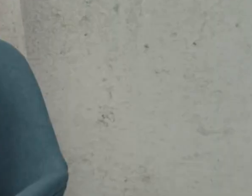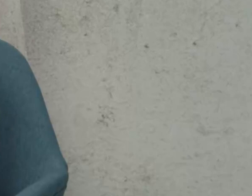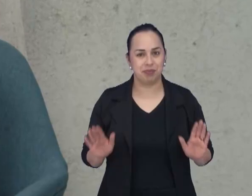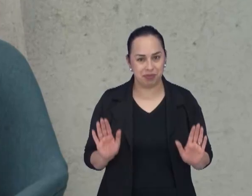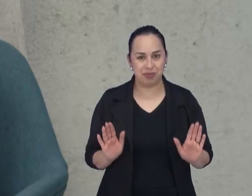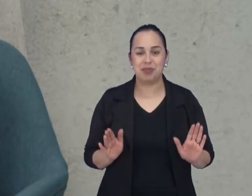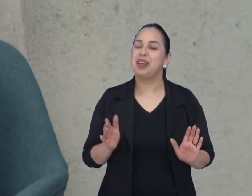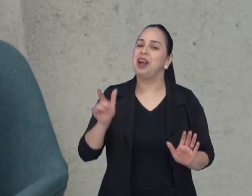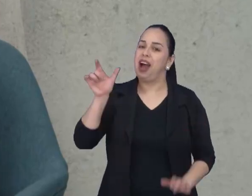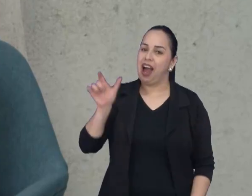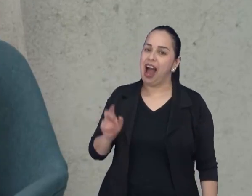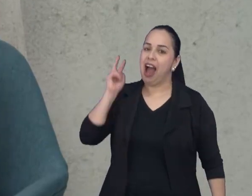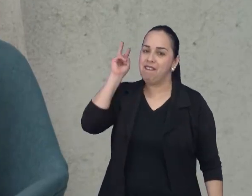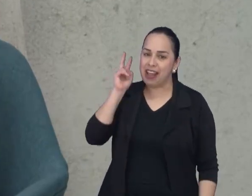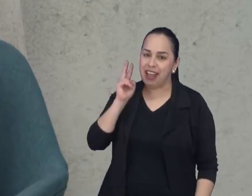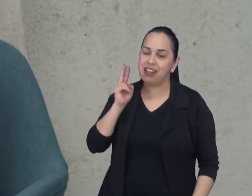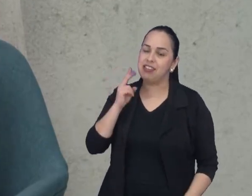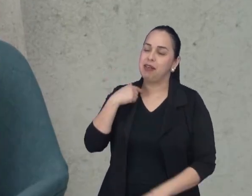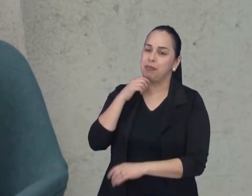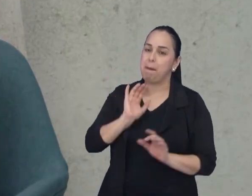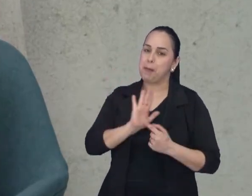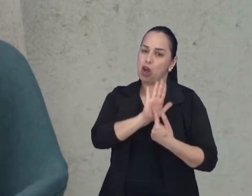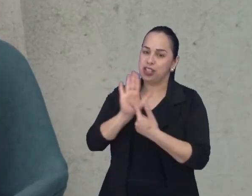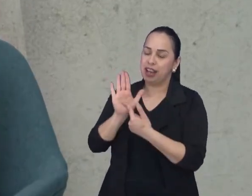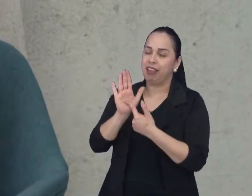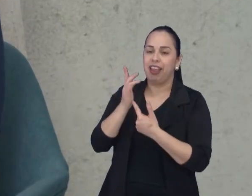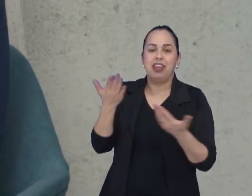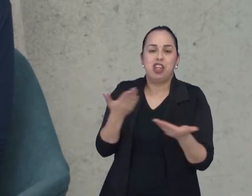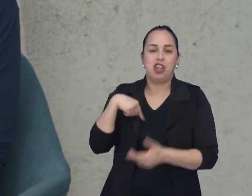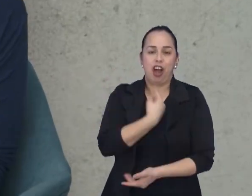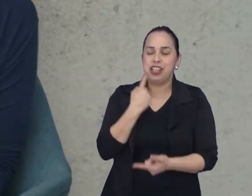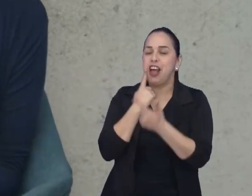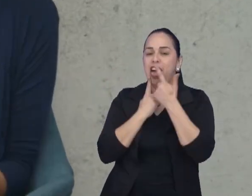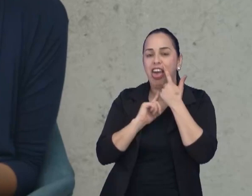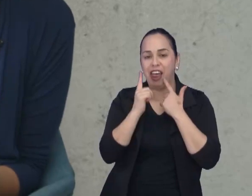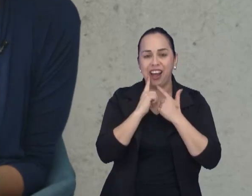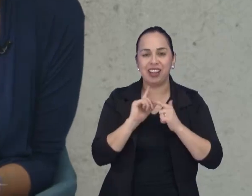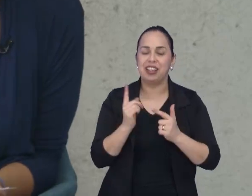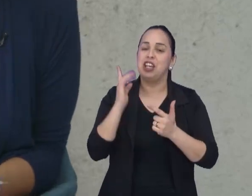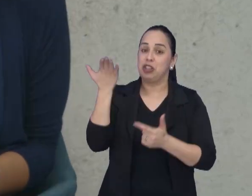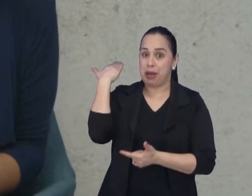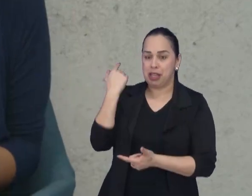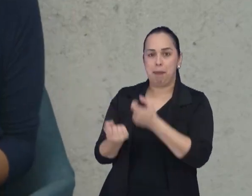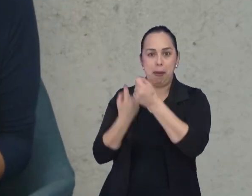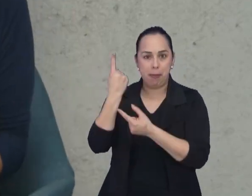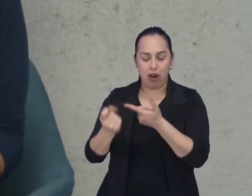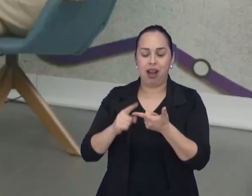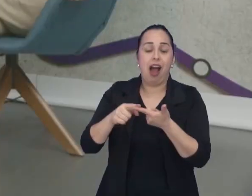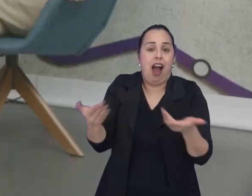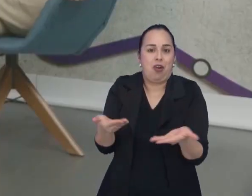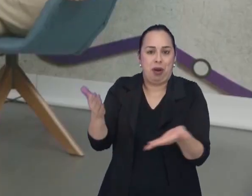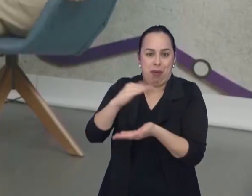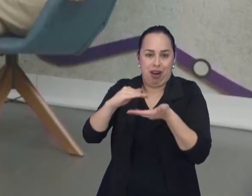Mais uma vez, a Vanessa deixando a gente com água na boca aqui no estúdio, né? Foi a pipoca, agora hoje bolinho caipira. Eita, nós, né? Ficou com água na boca aí,